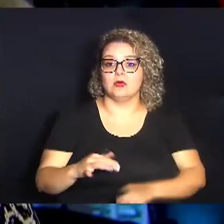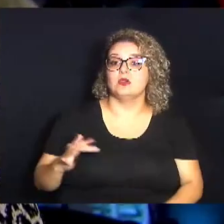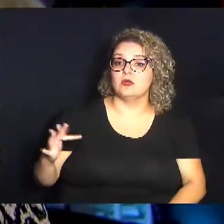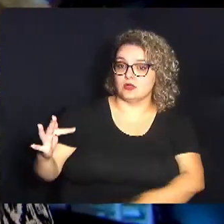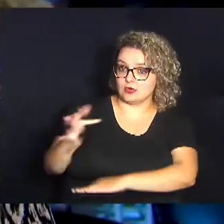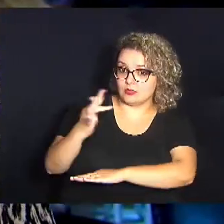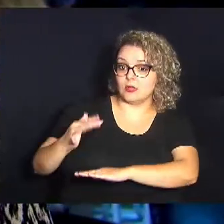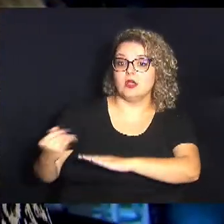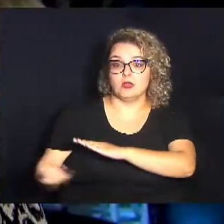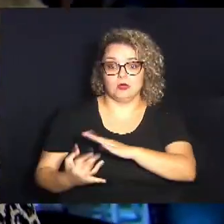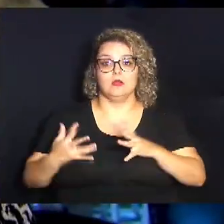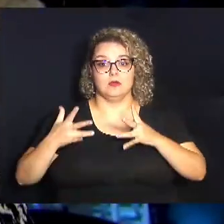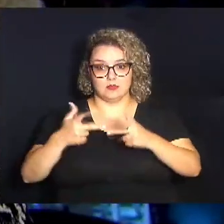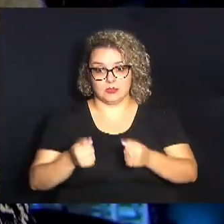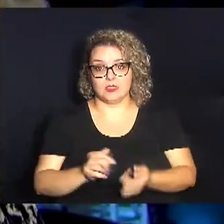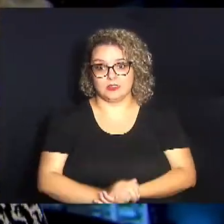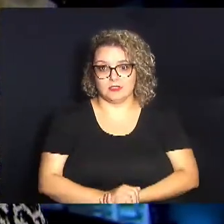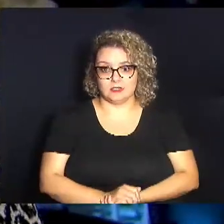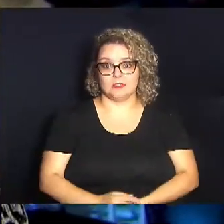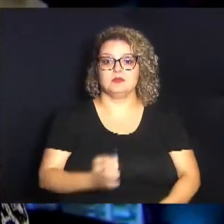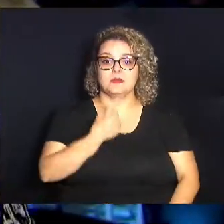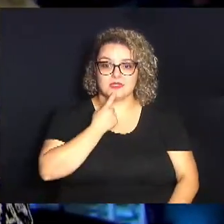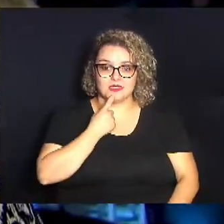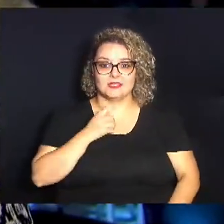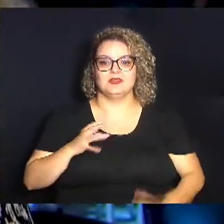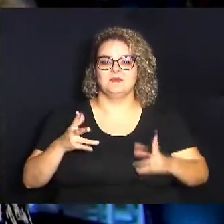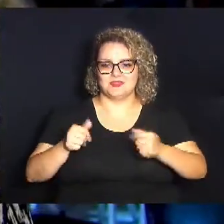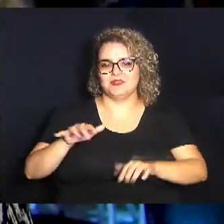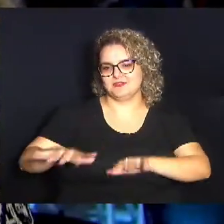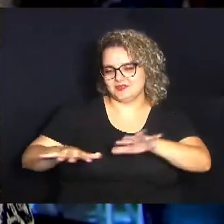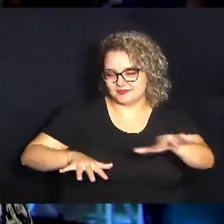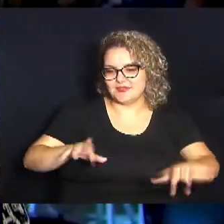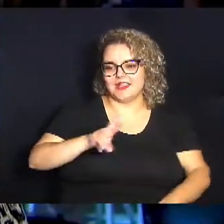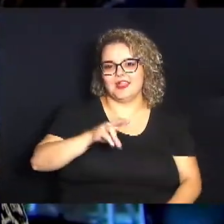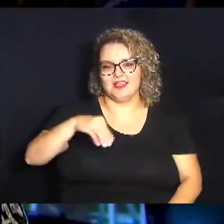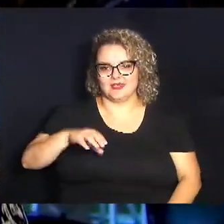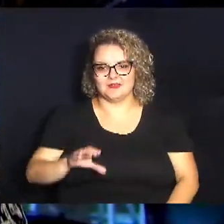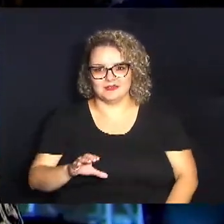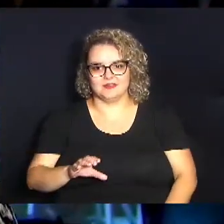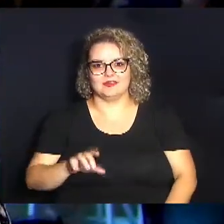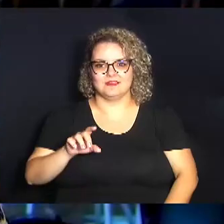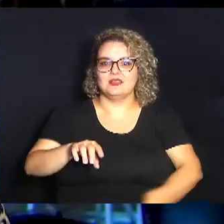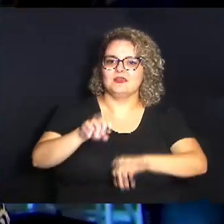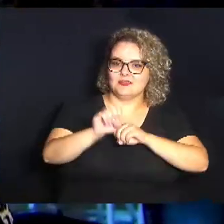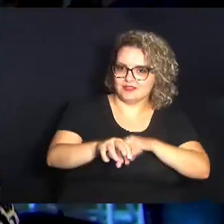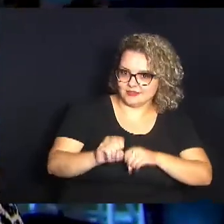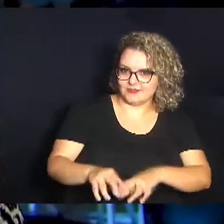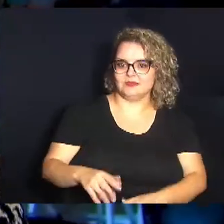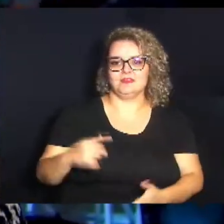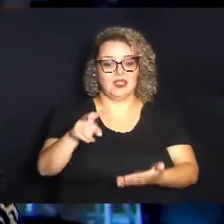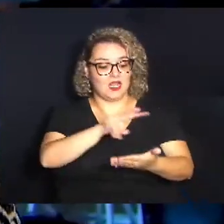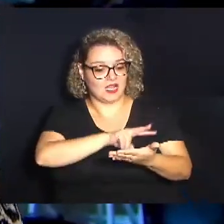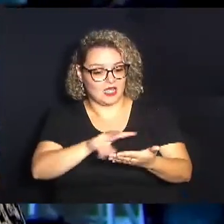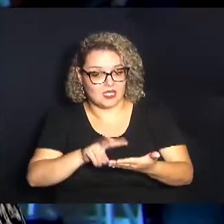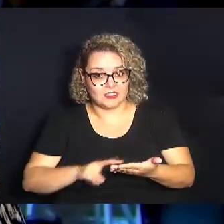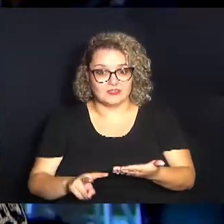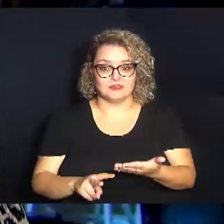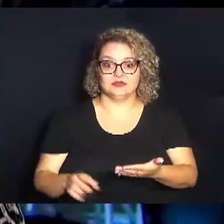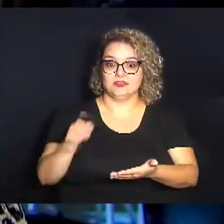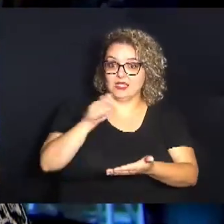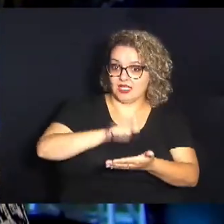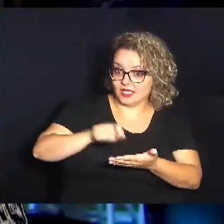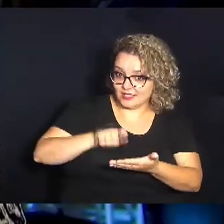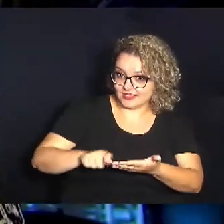e informal para todo mundo, para Campinas e também para toda a região metropolitana. Então, educação, leitura, a